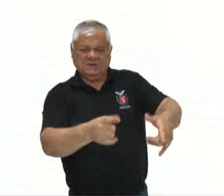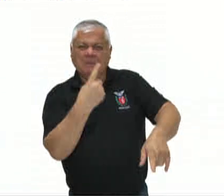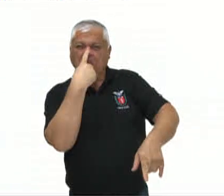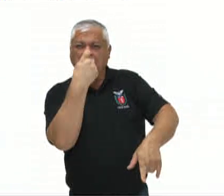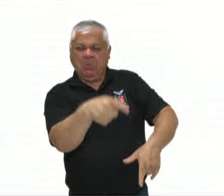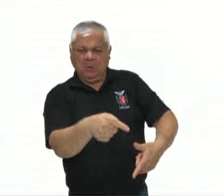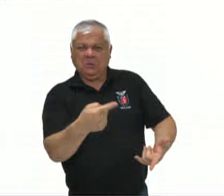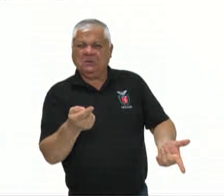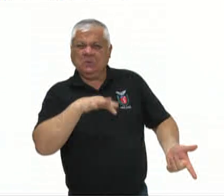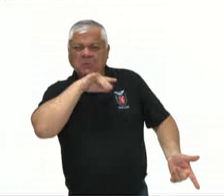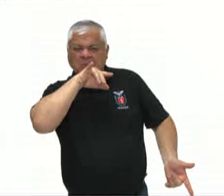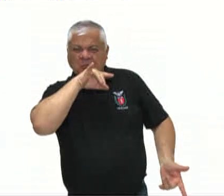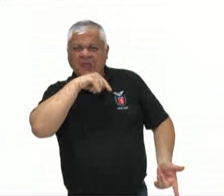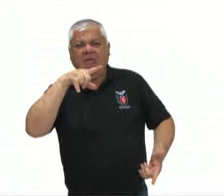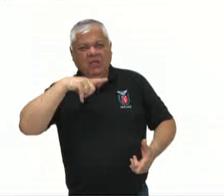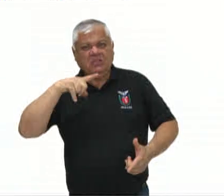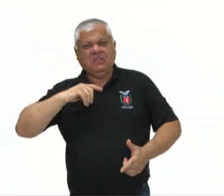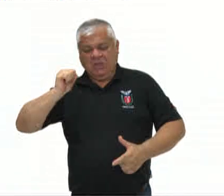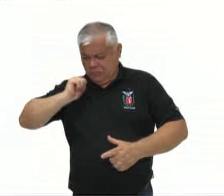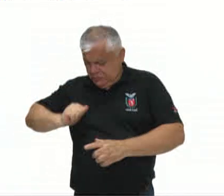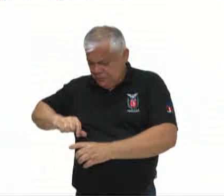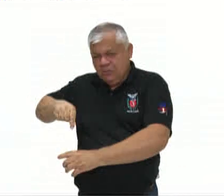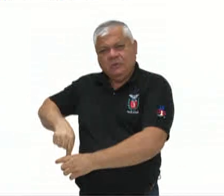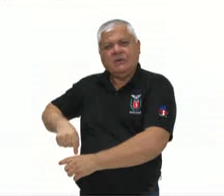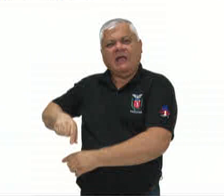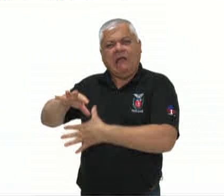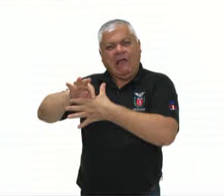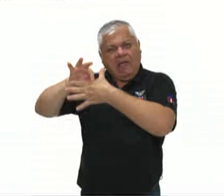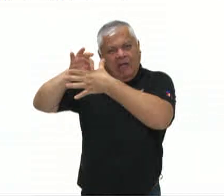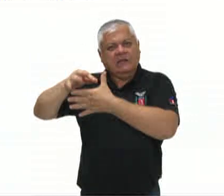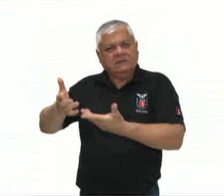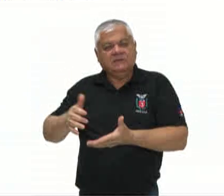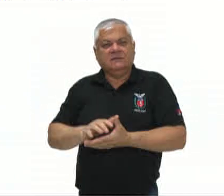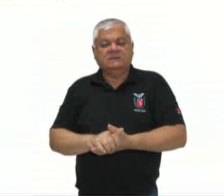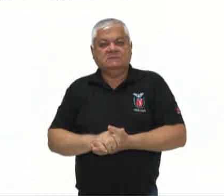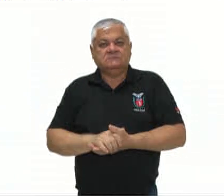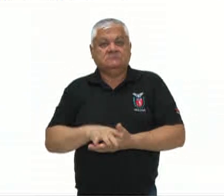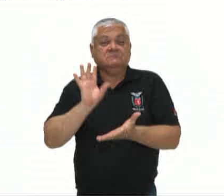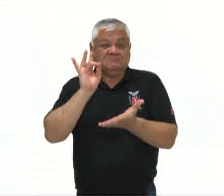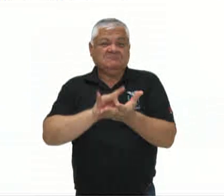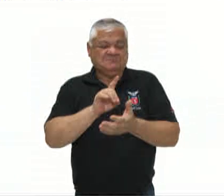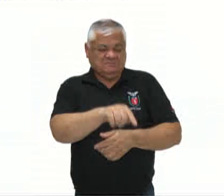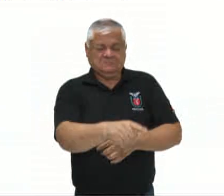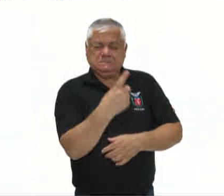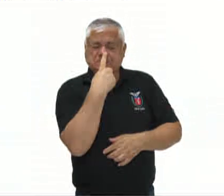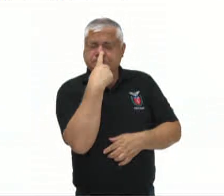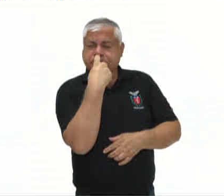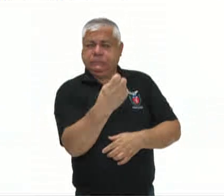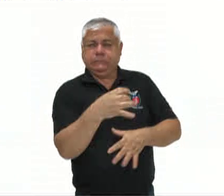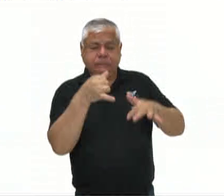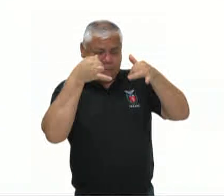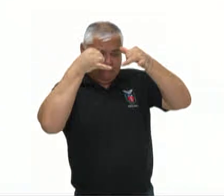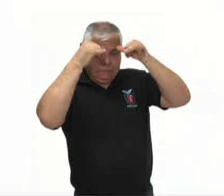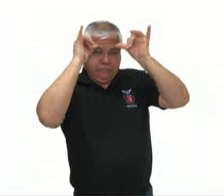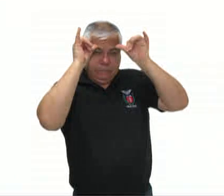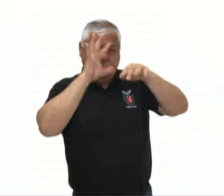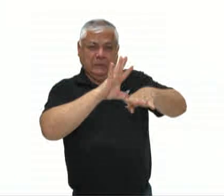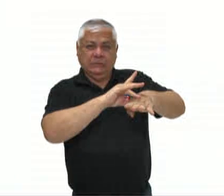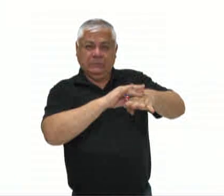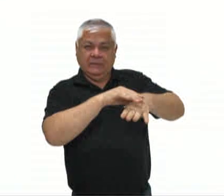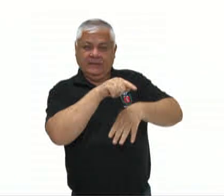de mal, tendo um bocado no meu surrão? Realmente a vaca fedia por causa da